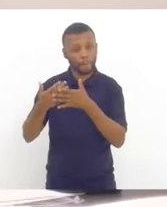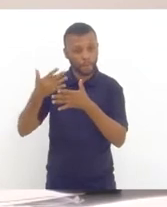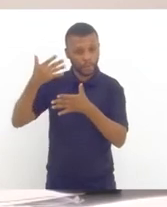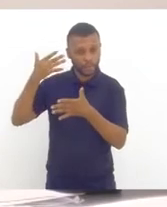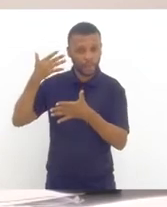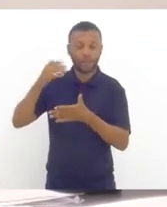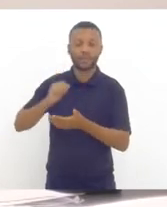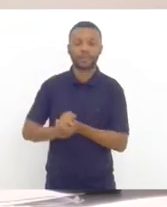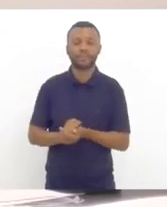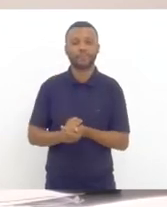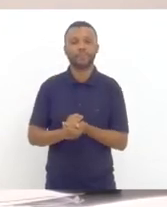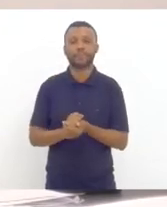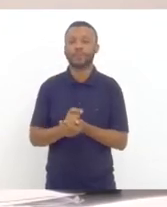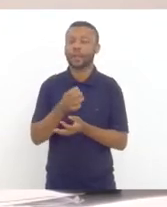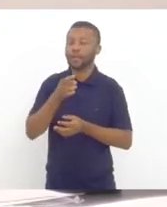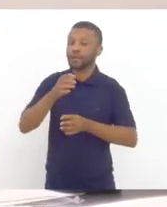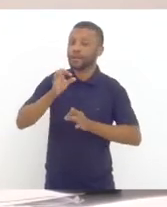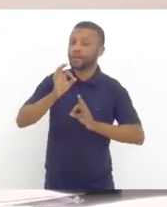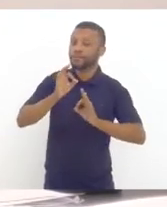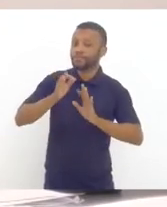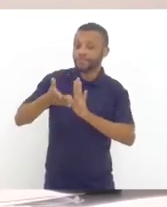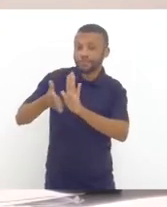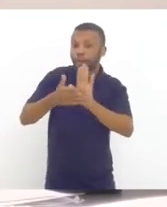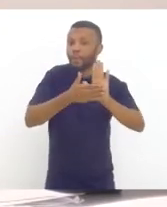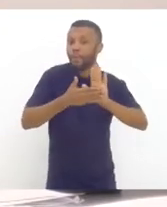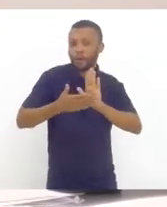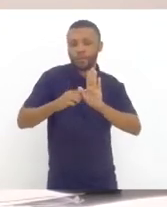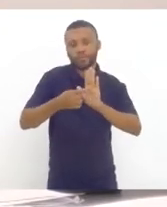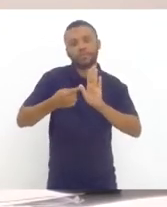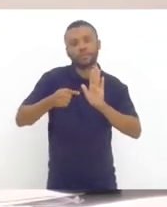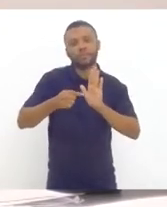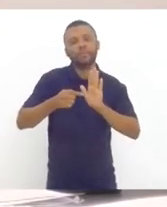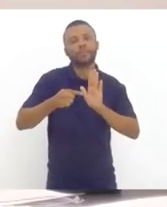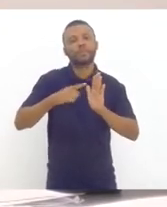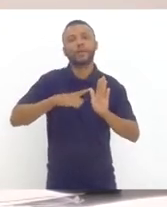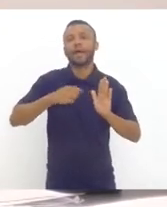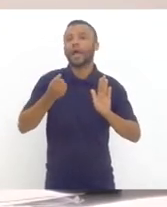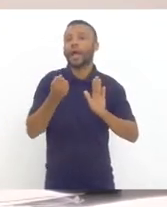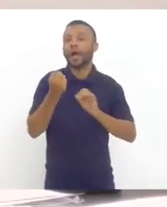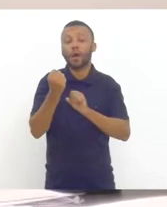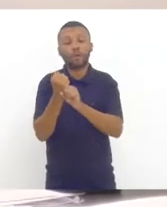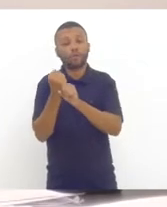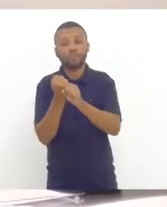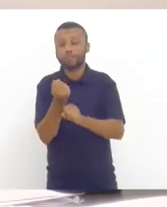uma proposta de ser o mesmo número de anos